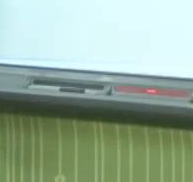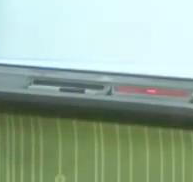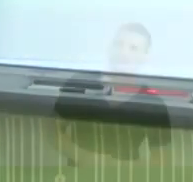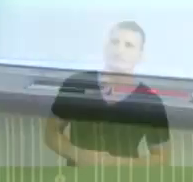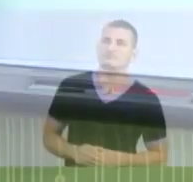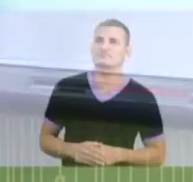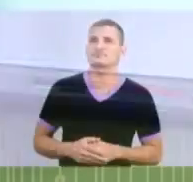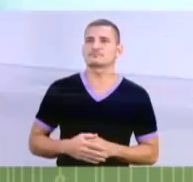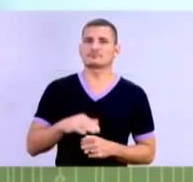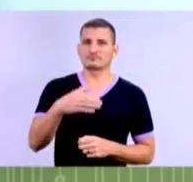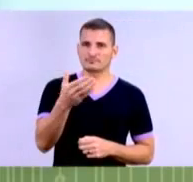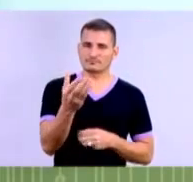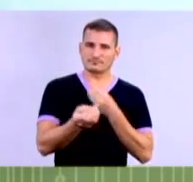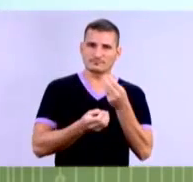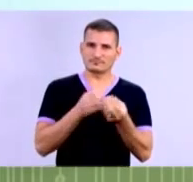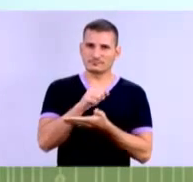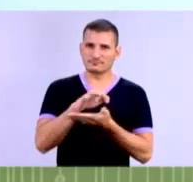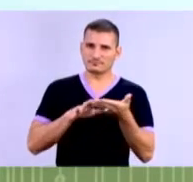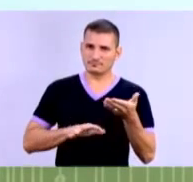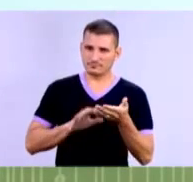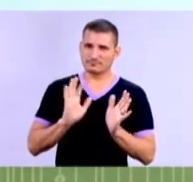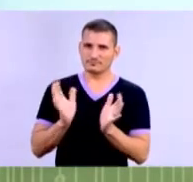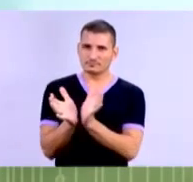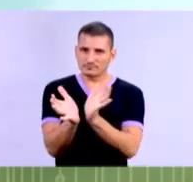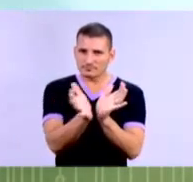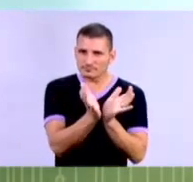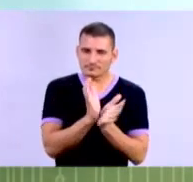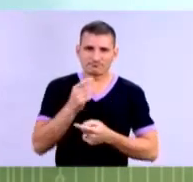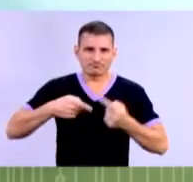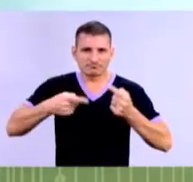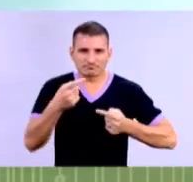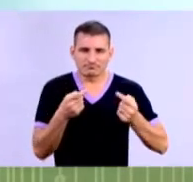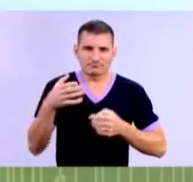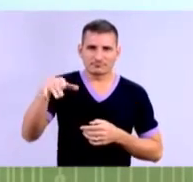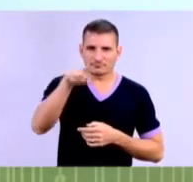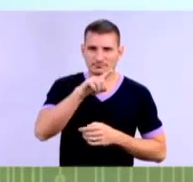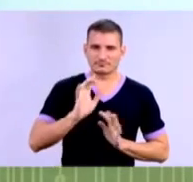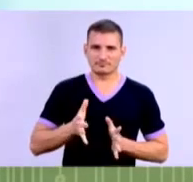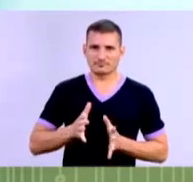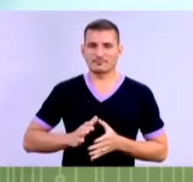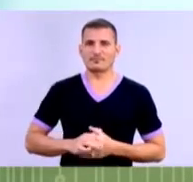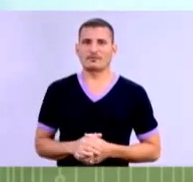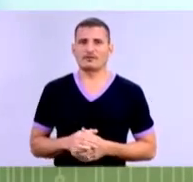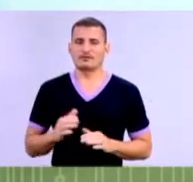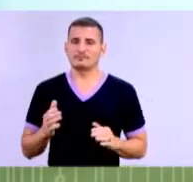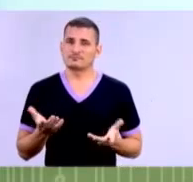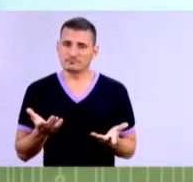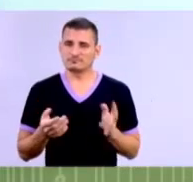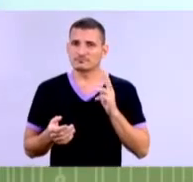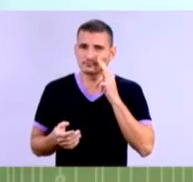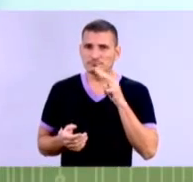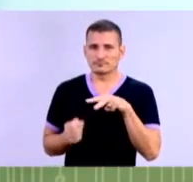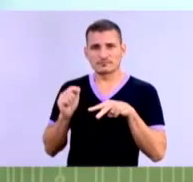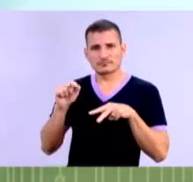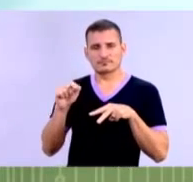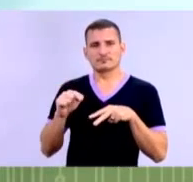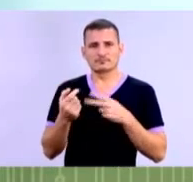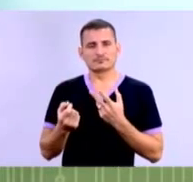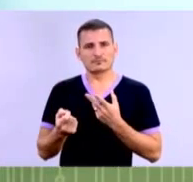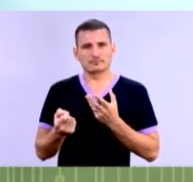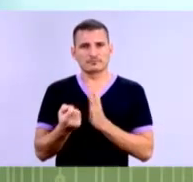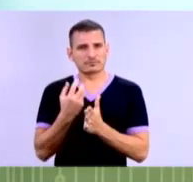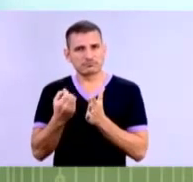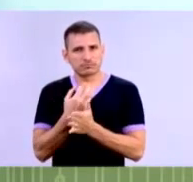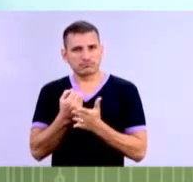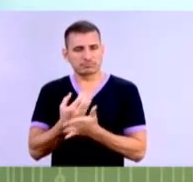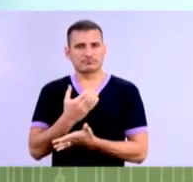E aí, como foram as atividades? Se juntaram, conversaram aí entre vocês? Acompanhamos aí no chat, vimos que teve algumas interações, que